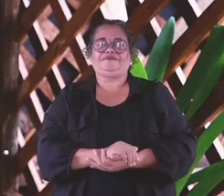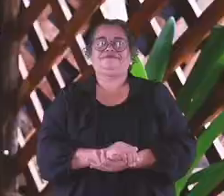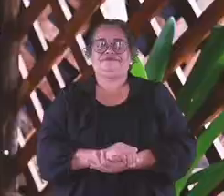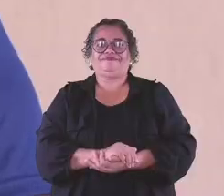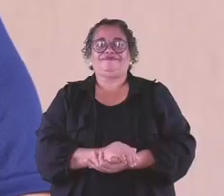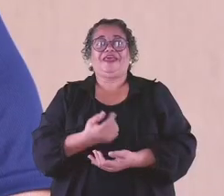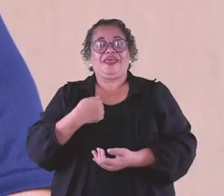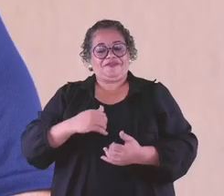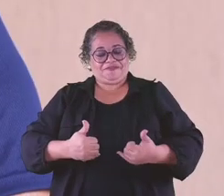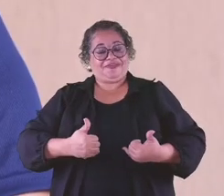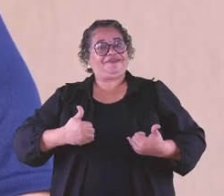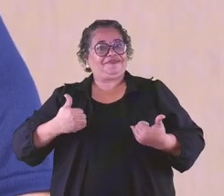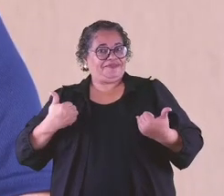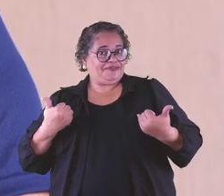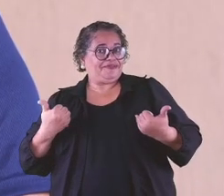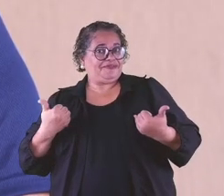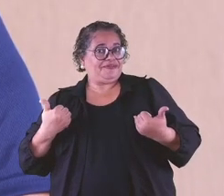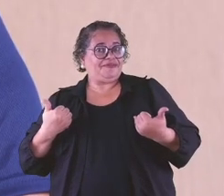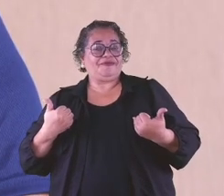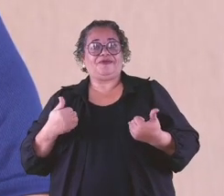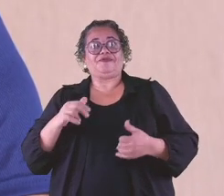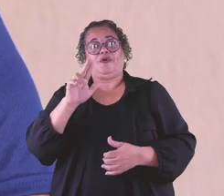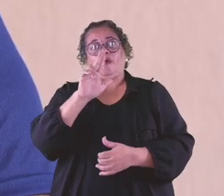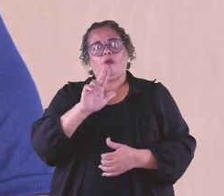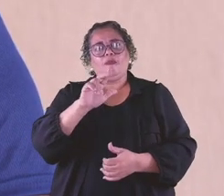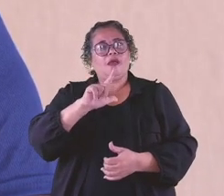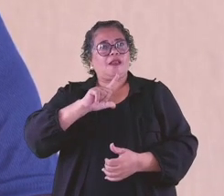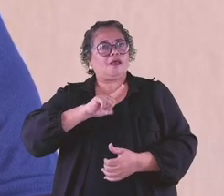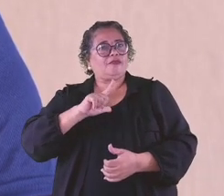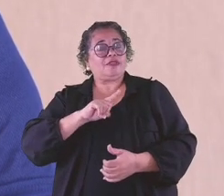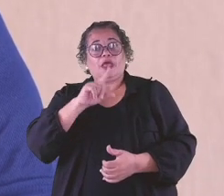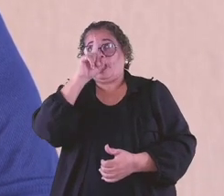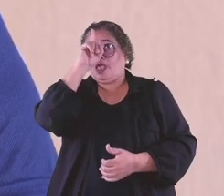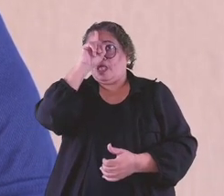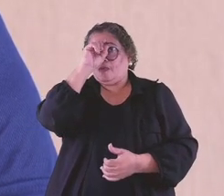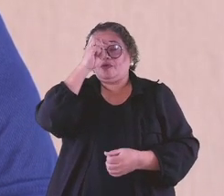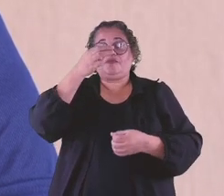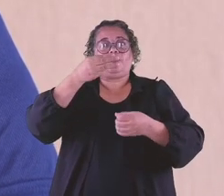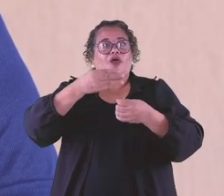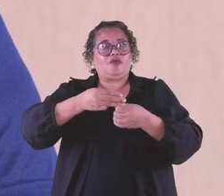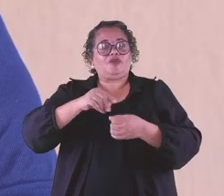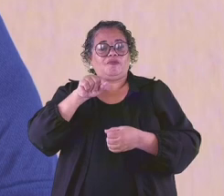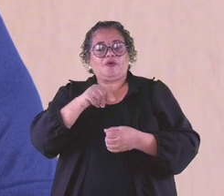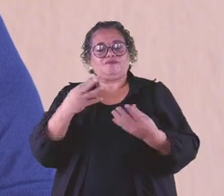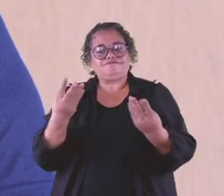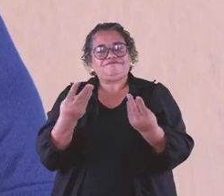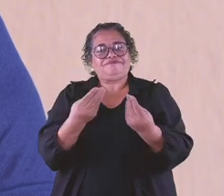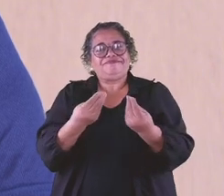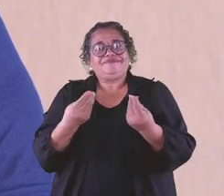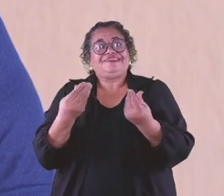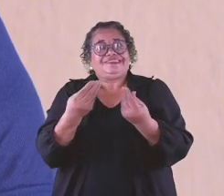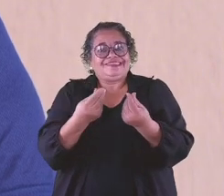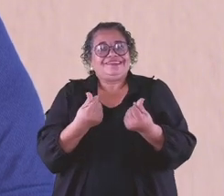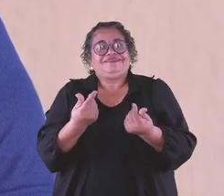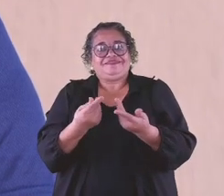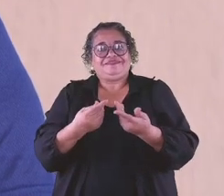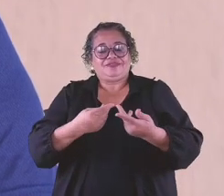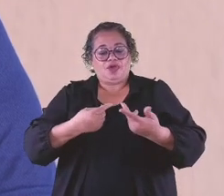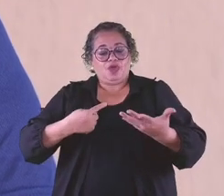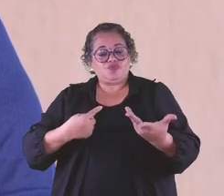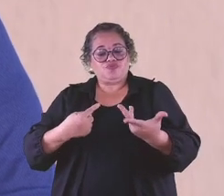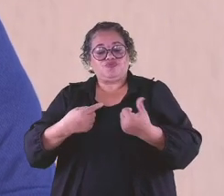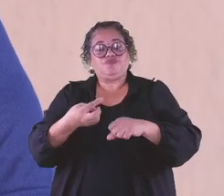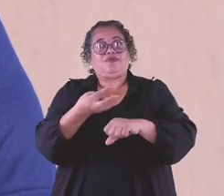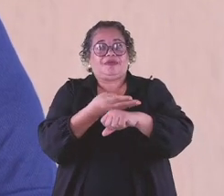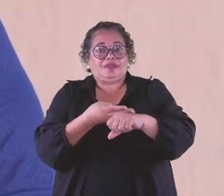perfeito. Eu fico muito orgulhoso de Uberlândia proporcionar um hospital de tanta qualidade e